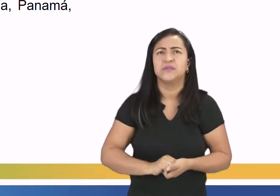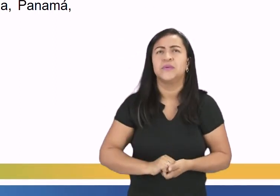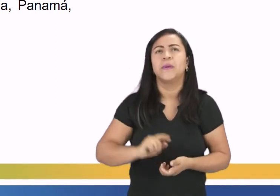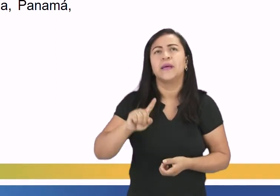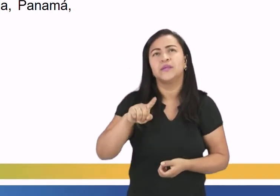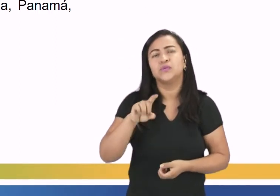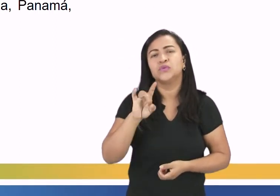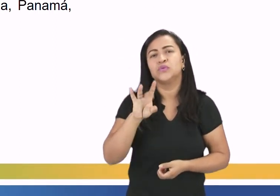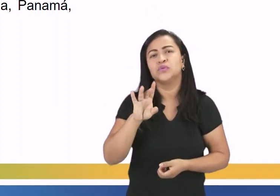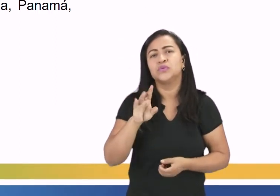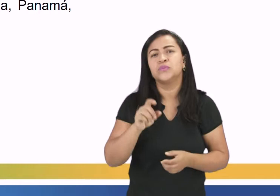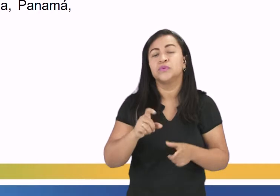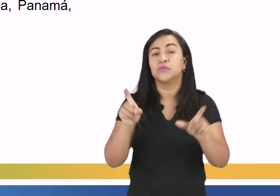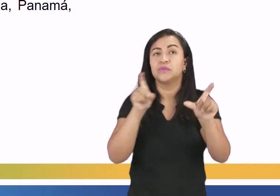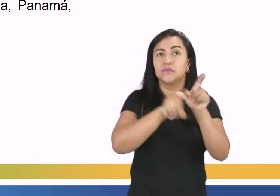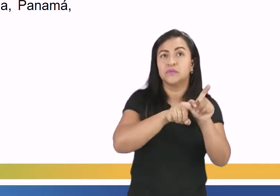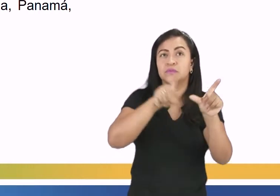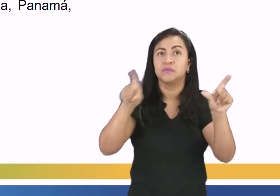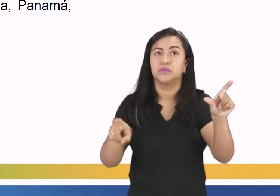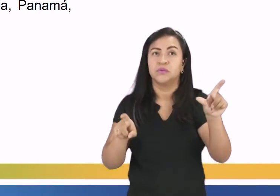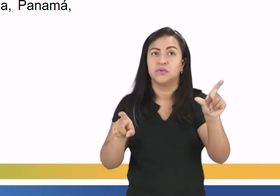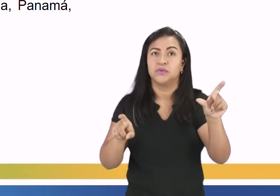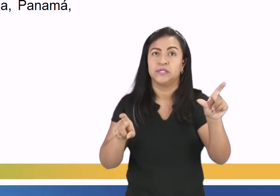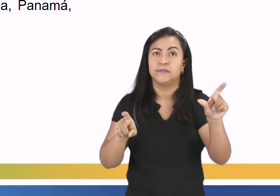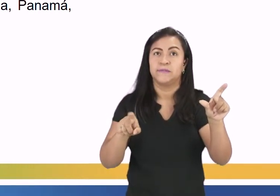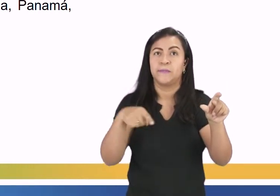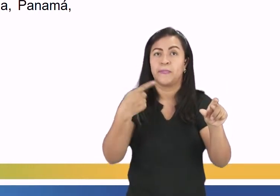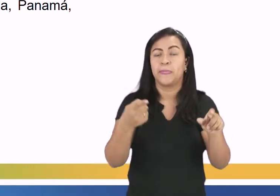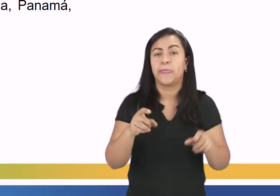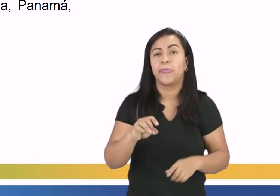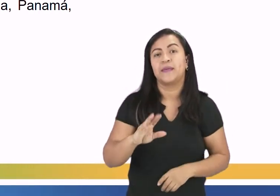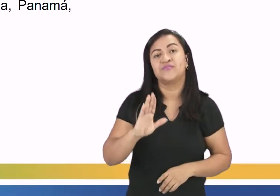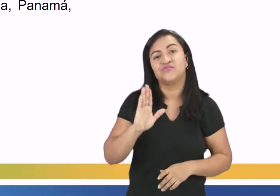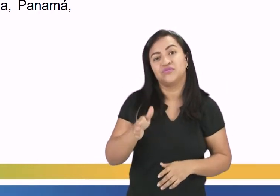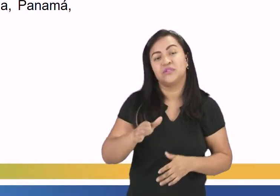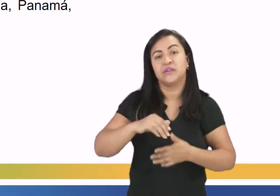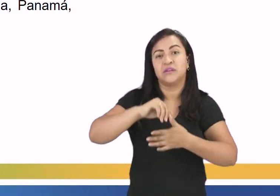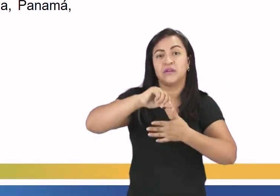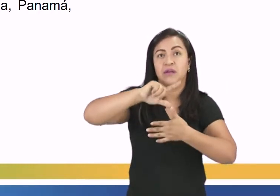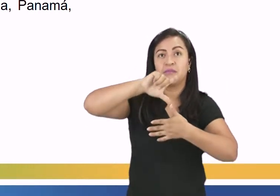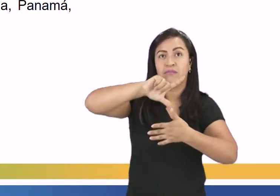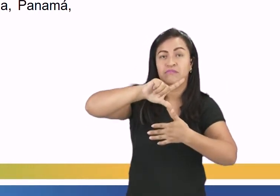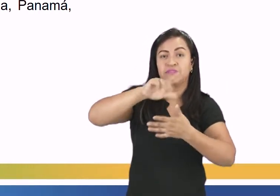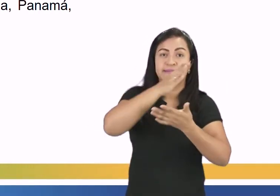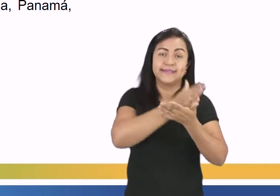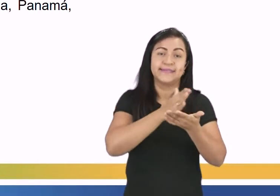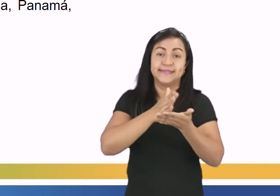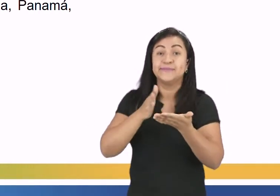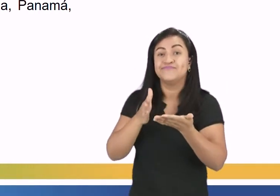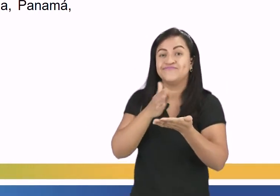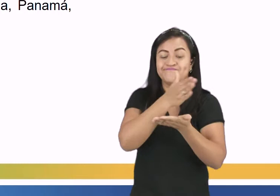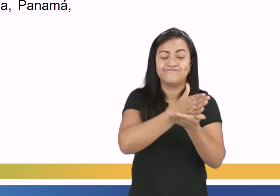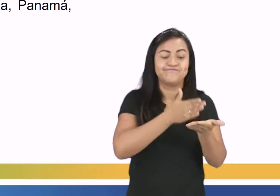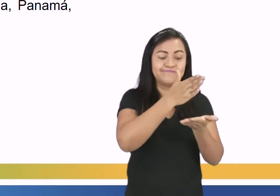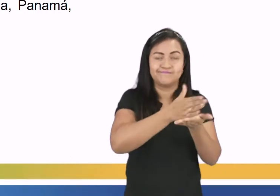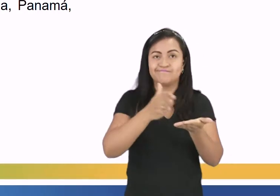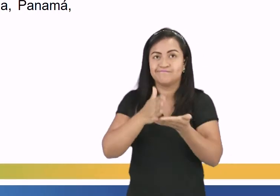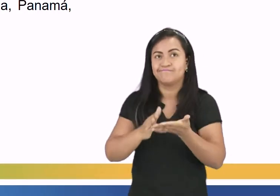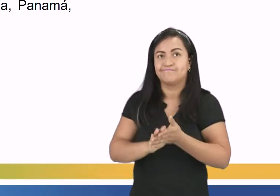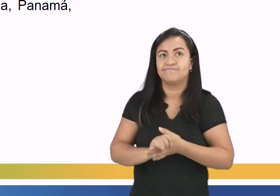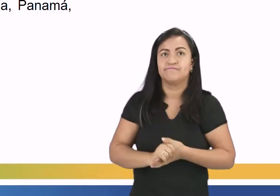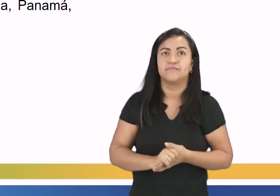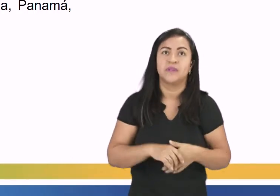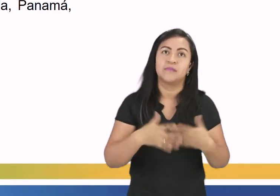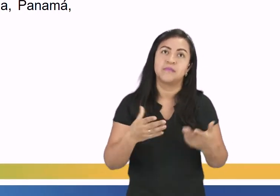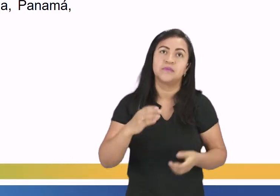ainda conseguiu expandir o território. Já a América Latina fragmentou-se, apesar dos esforços